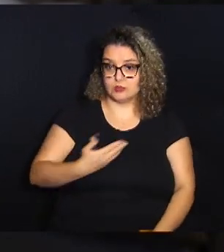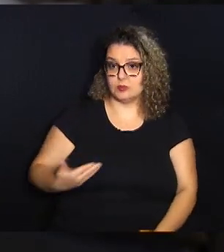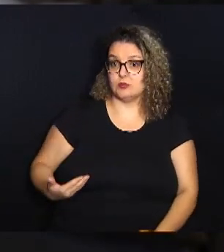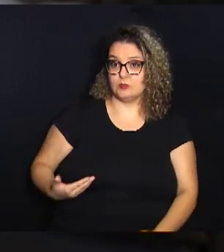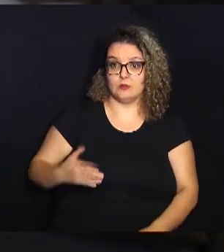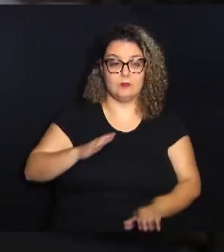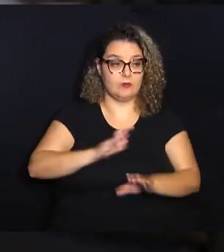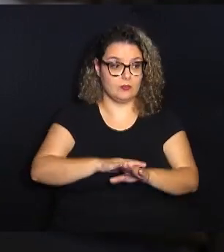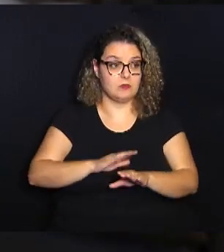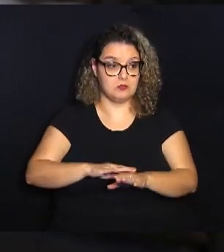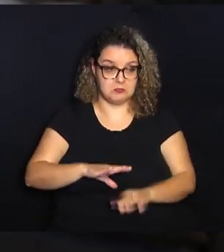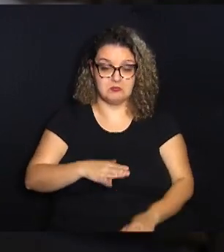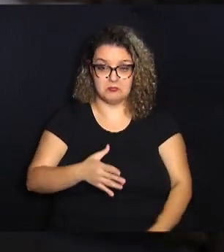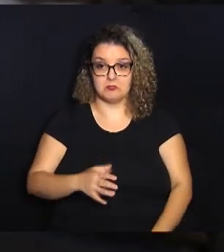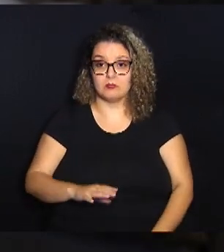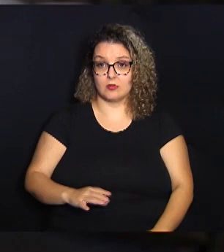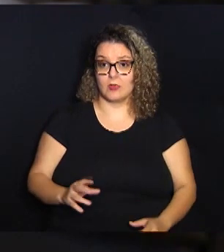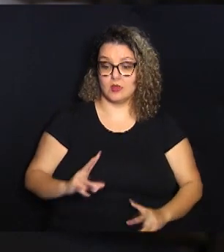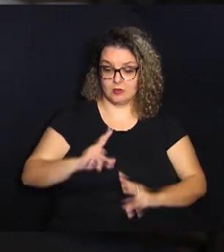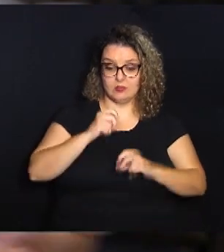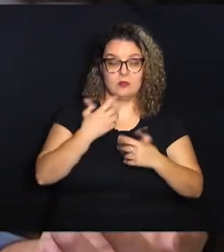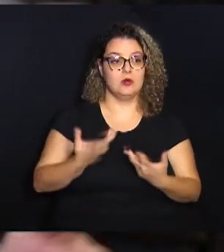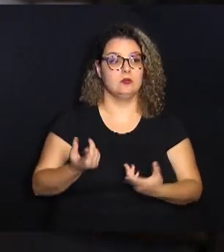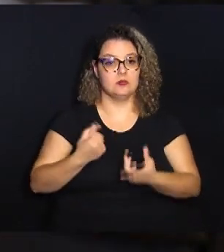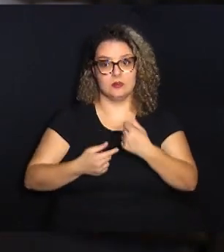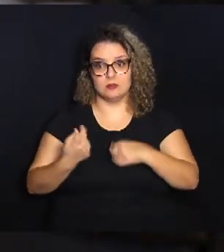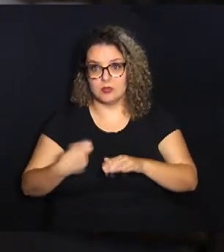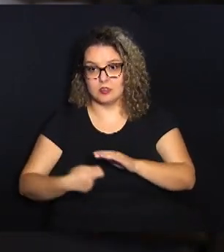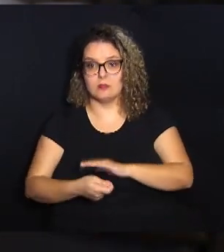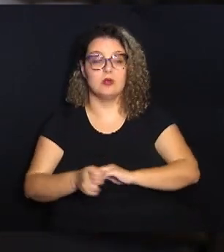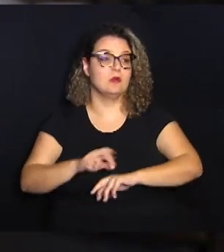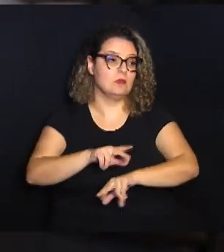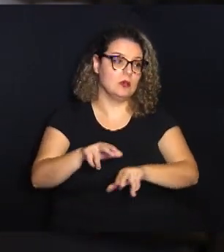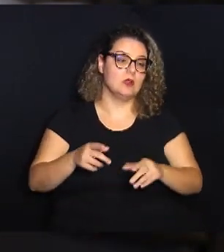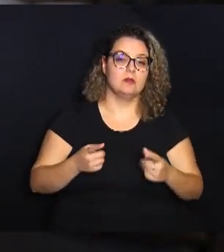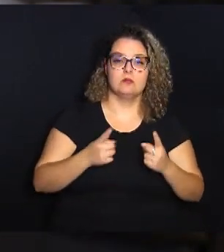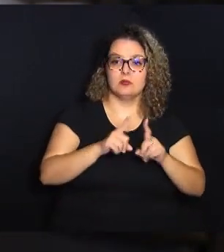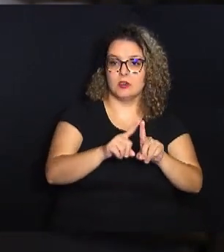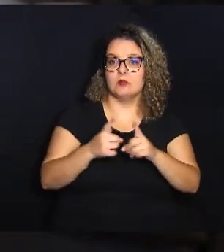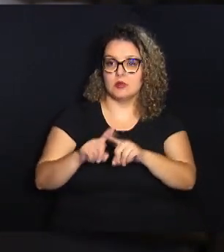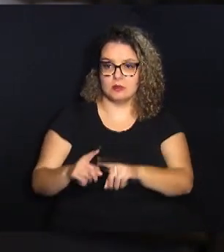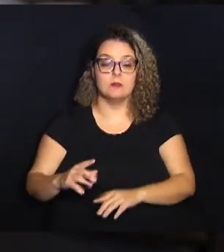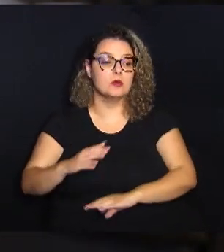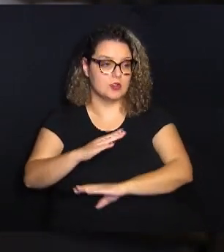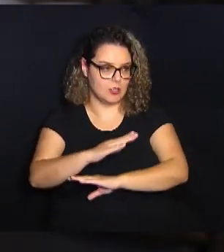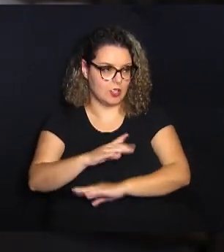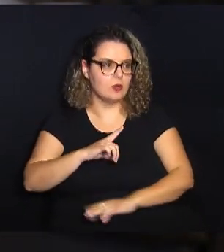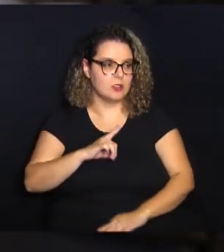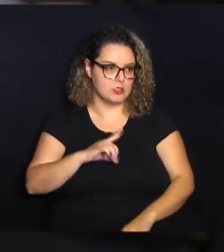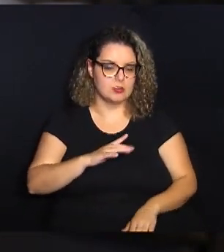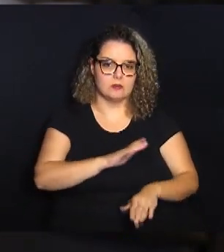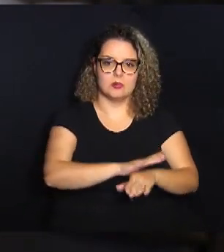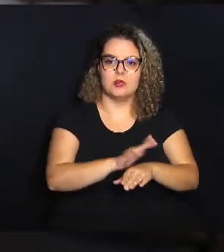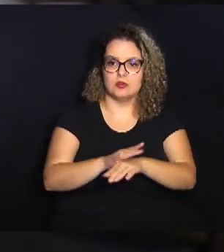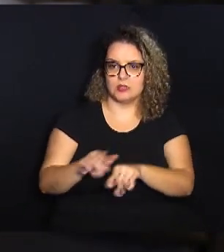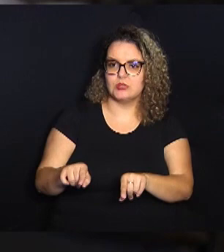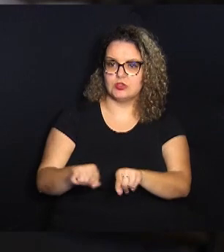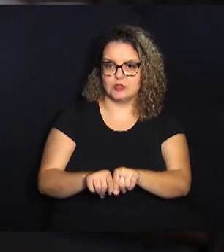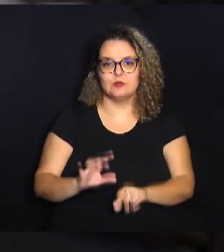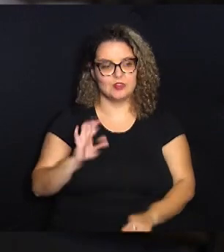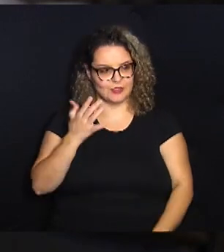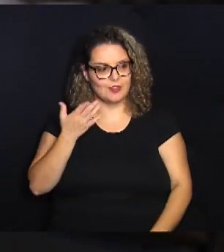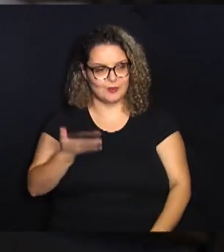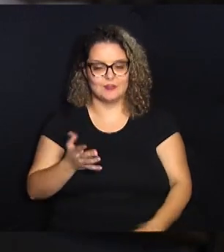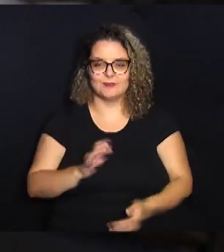ação ousada, porque envolve muito investimento, várias parcerias, e a Câmara tem contribuído também para que isso